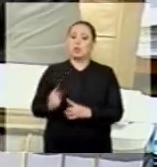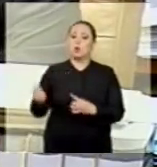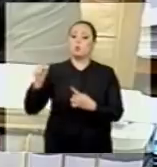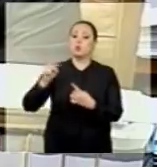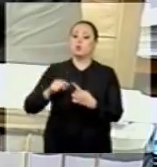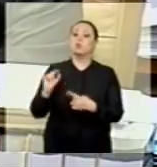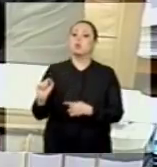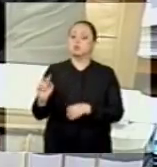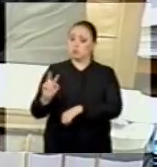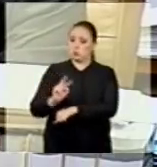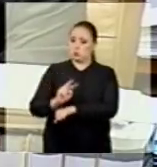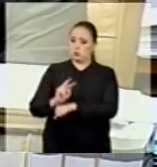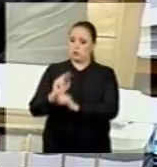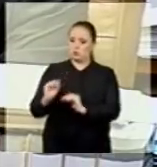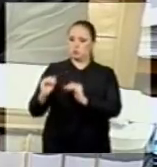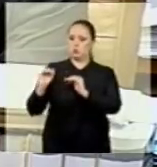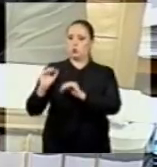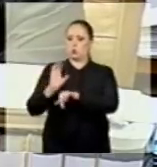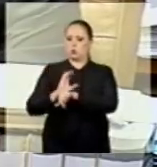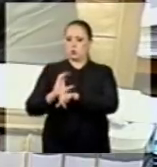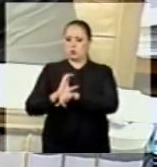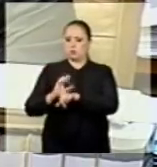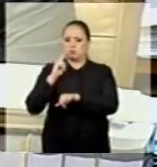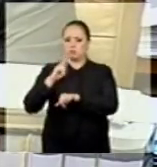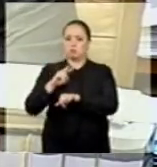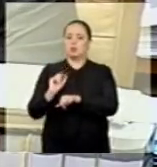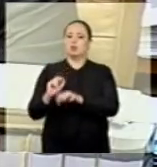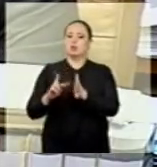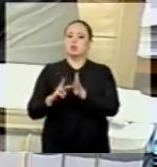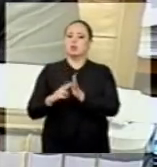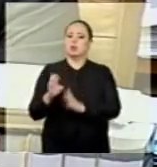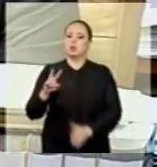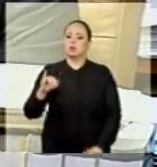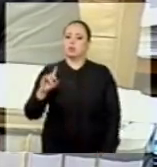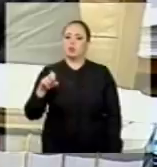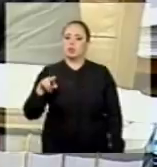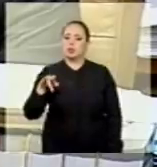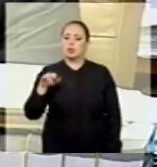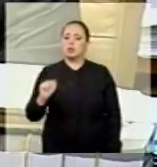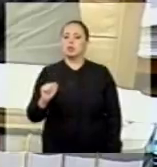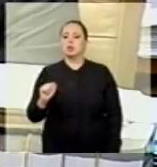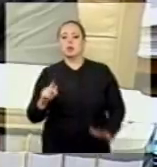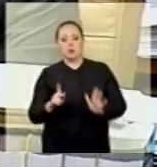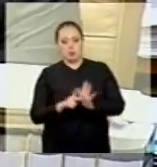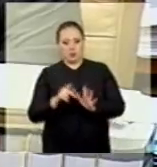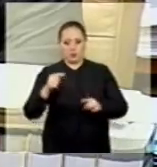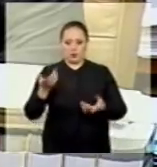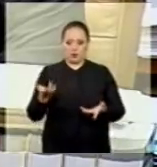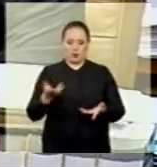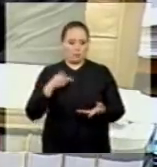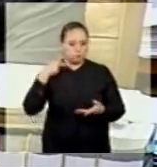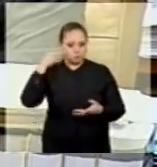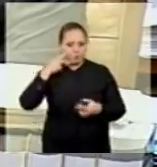preservar a supremacia da Constituição, o que põe em evidência a dimensão essencialmente política em